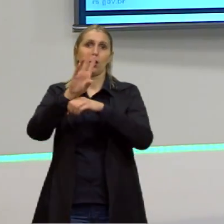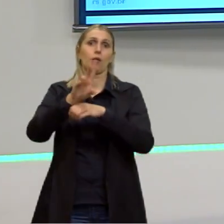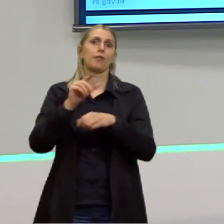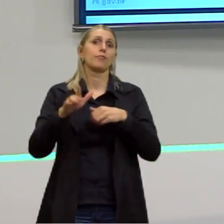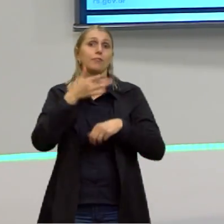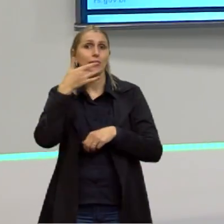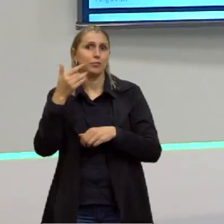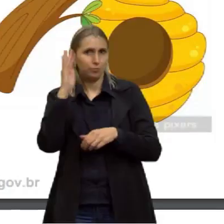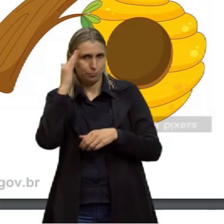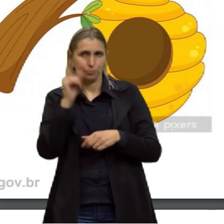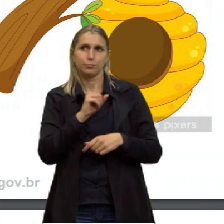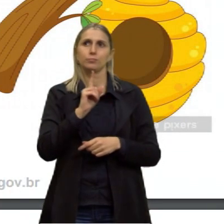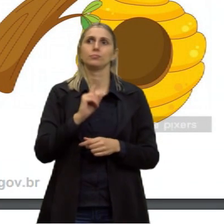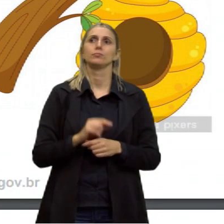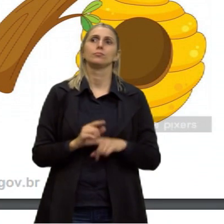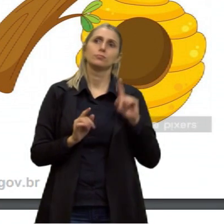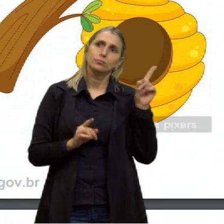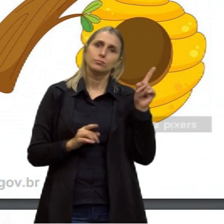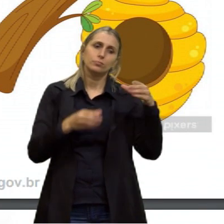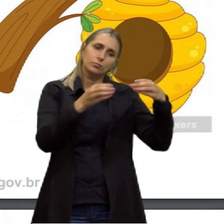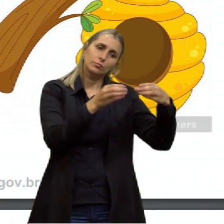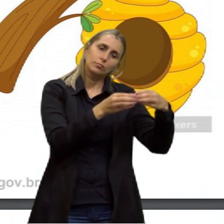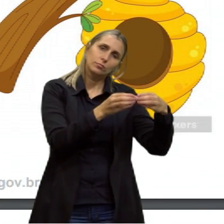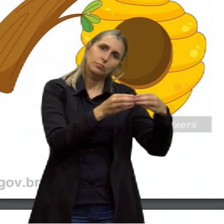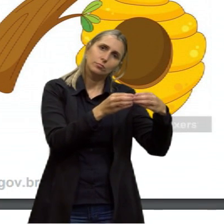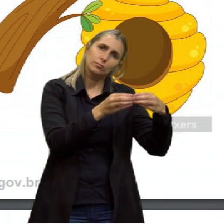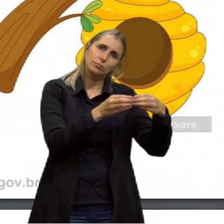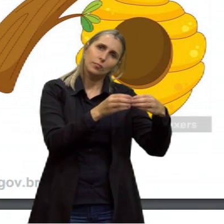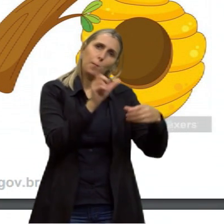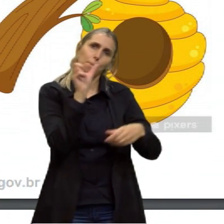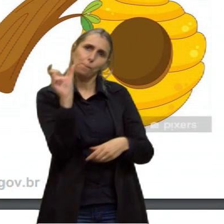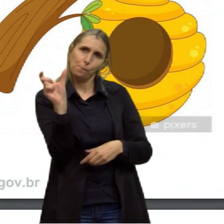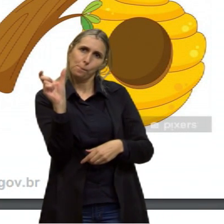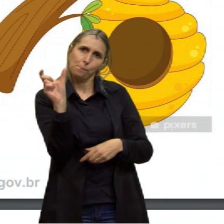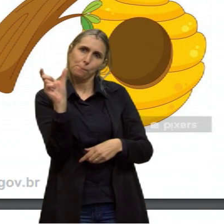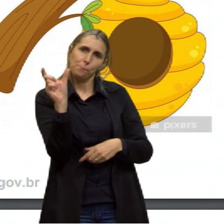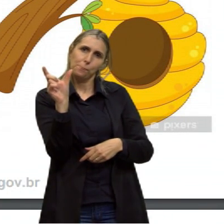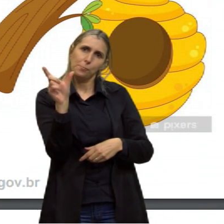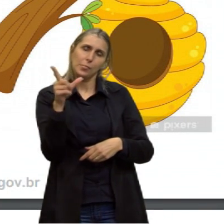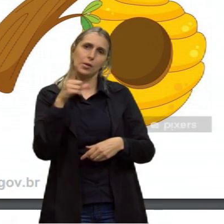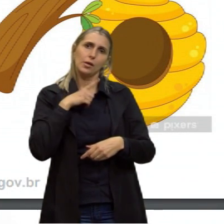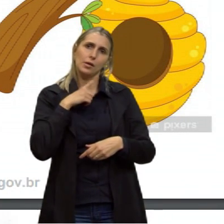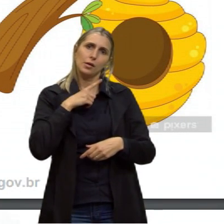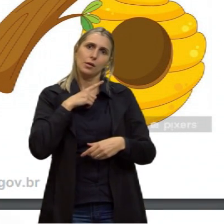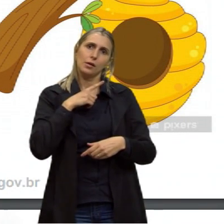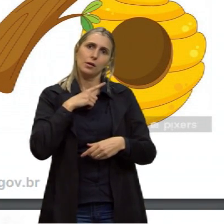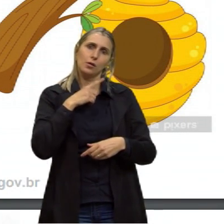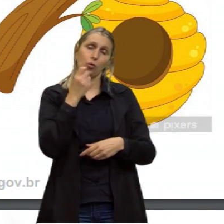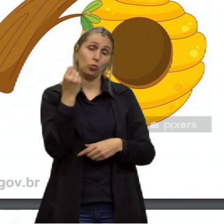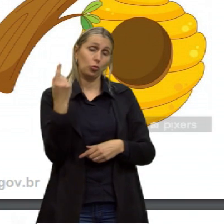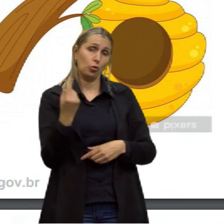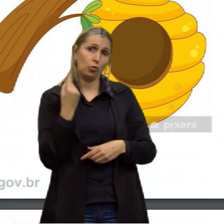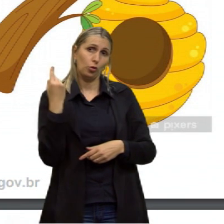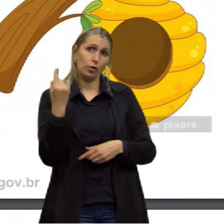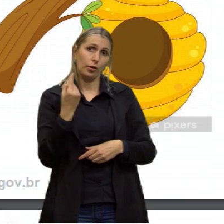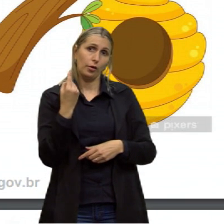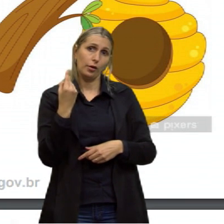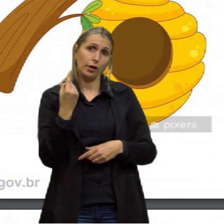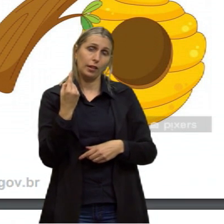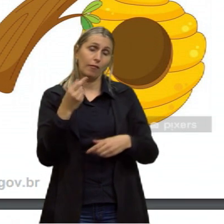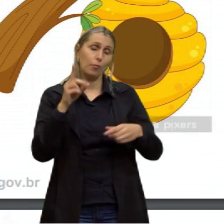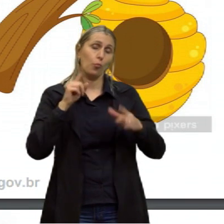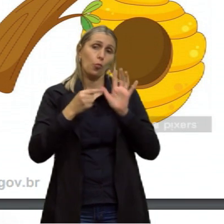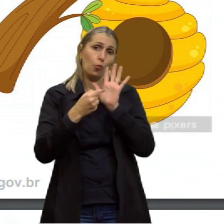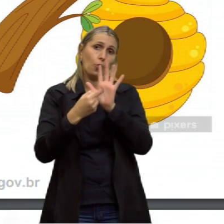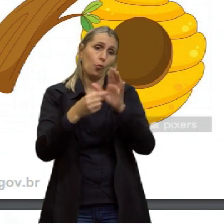entendendo o coletivo é uma palavra que mesmo no singular ela vai determinar